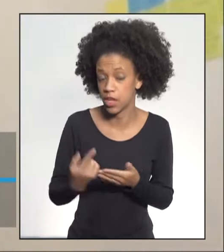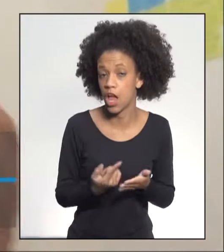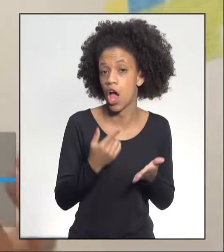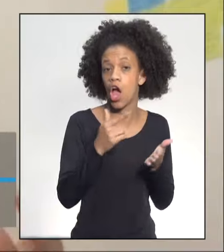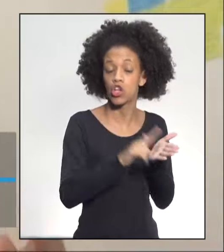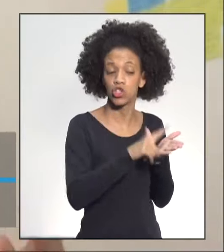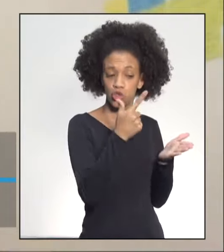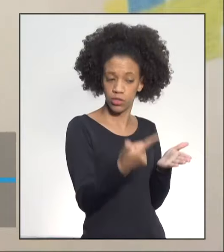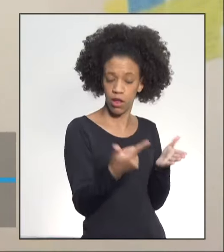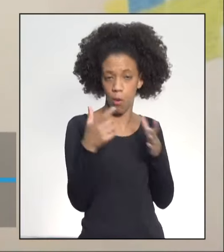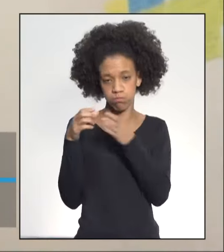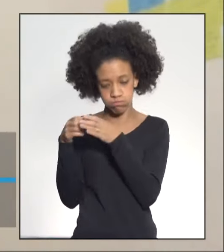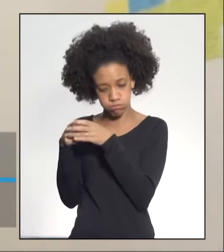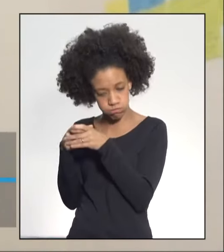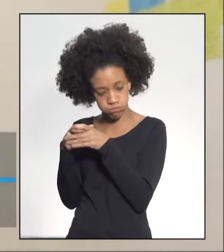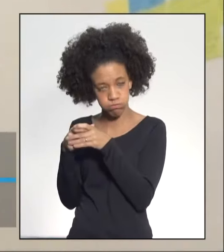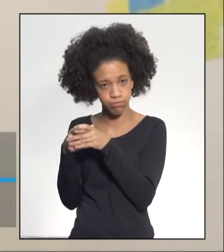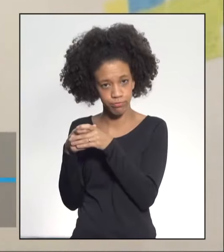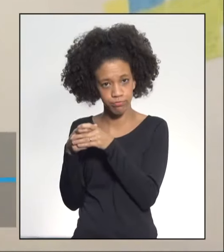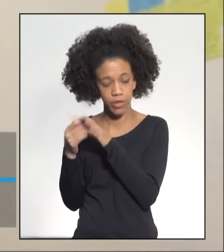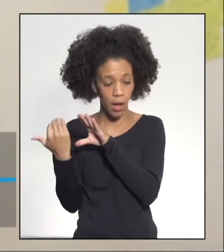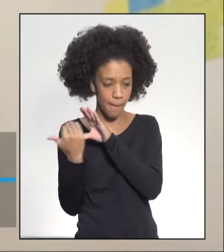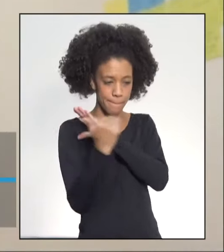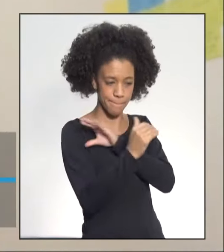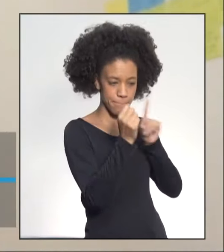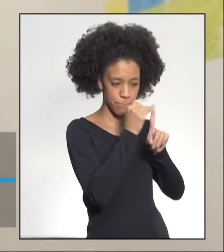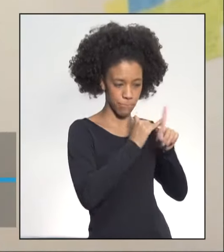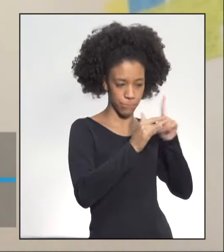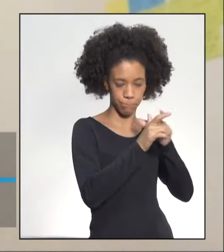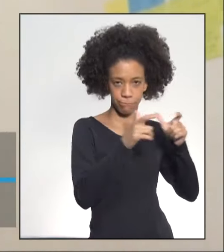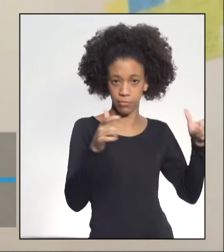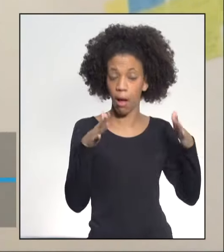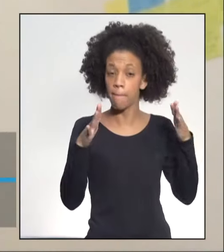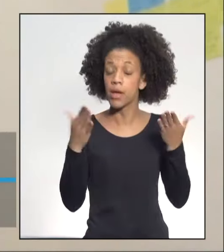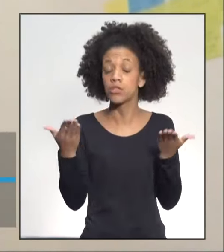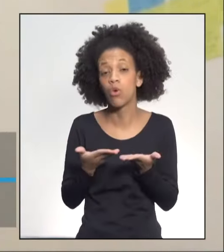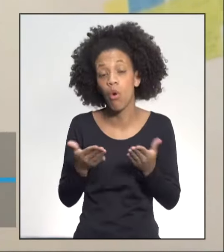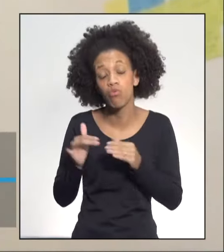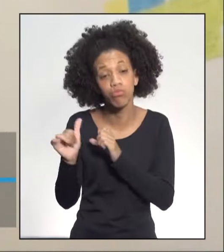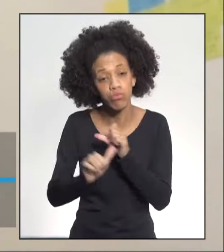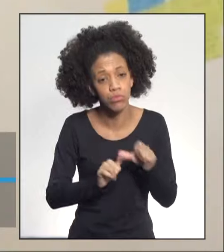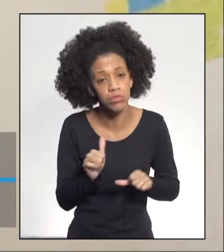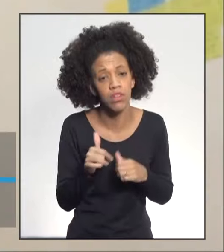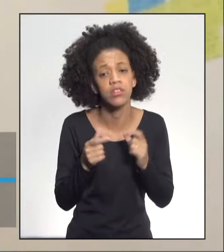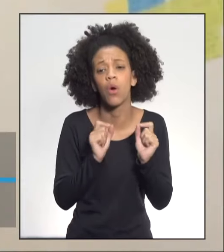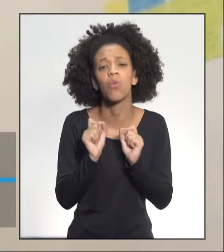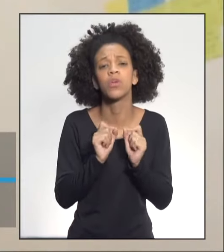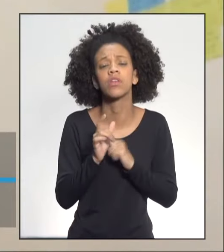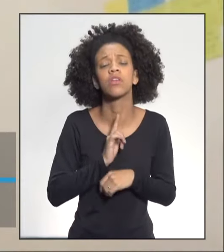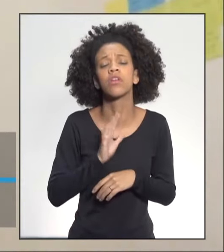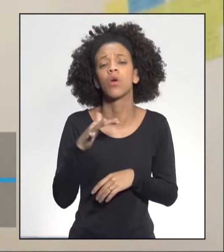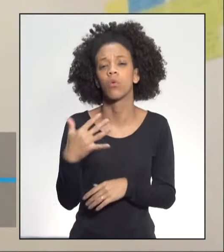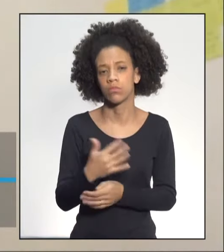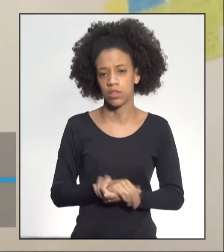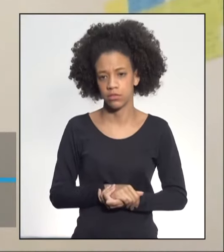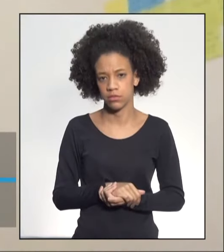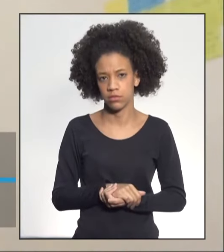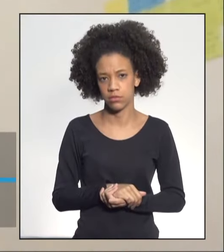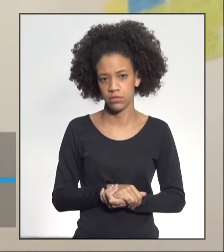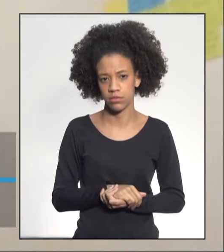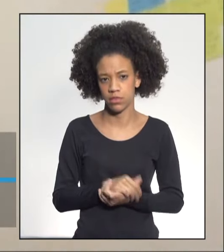poucos para muitos. Mas, hoje, as coisas mudaram, não mudaram? Então, o que acontece hoje? Vamos